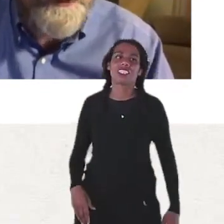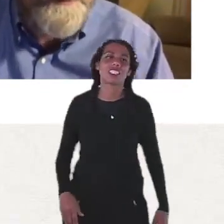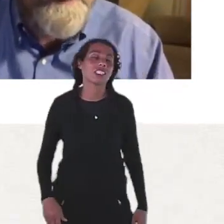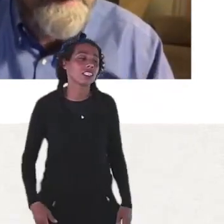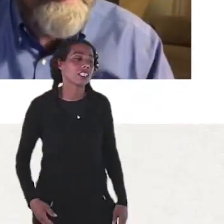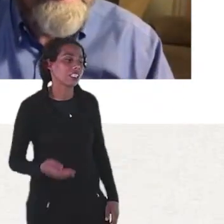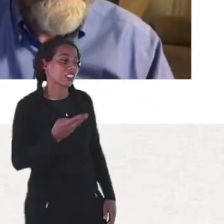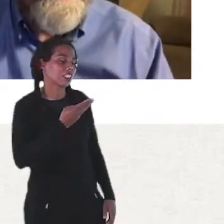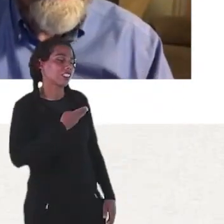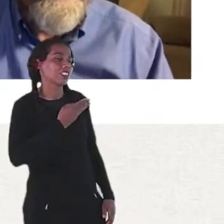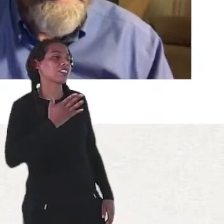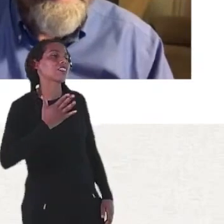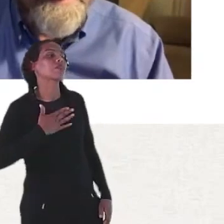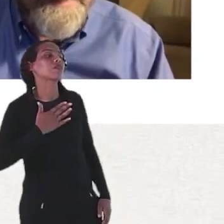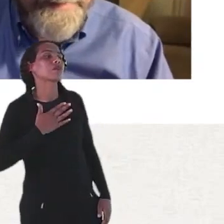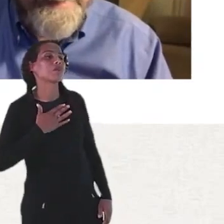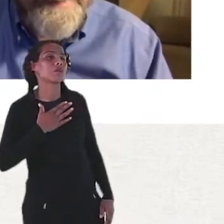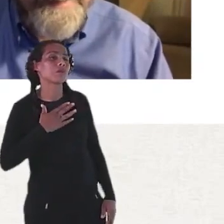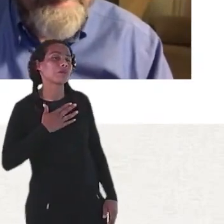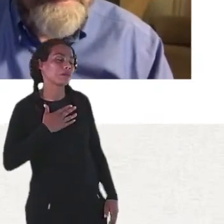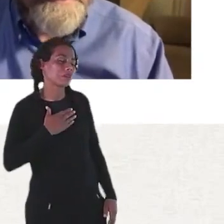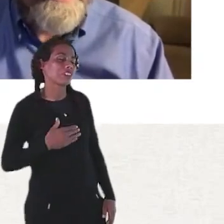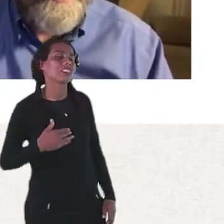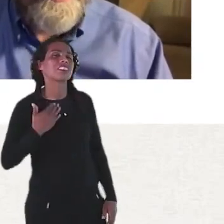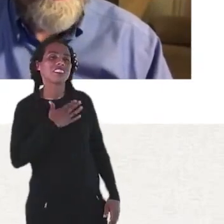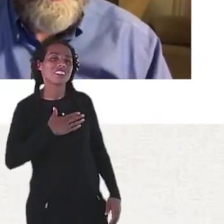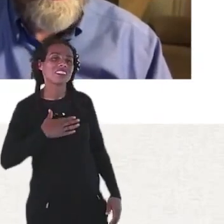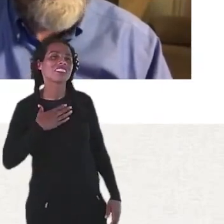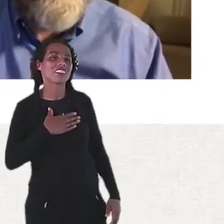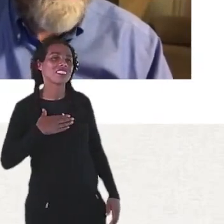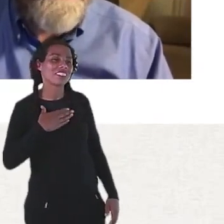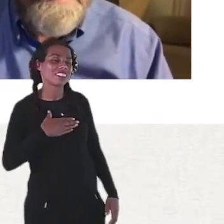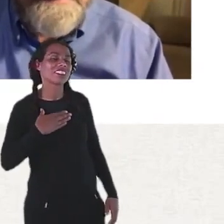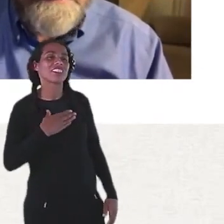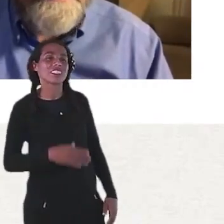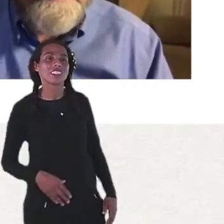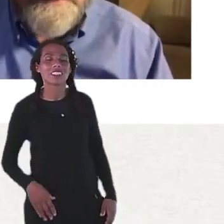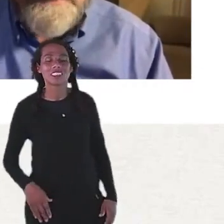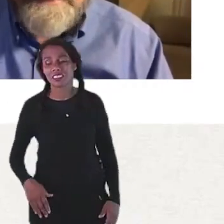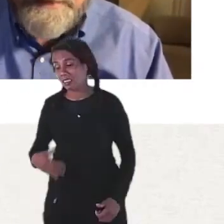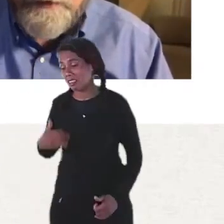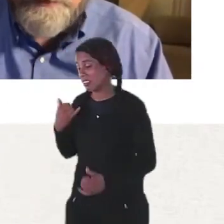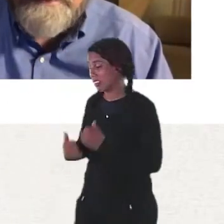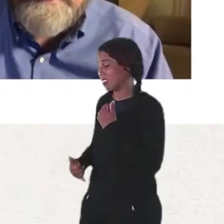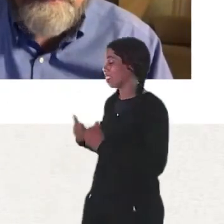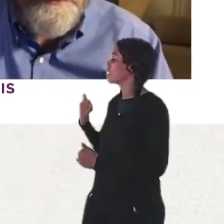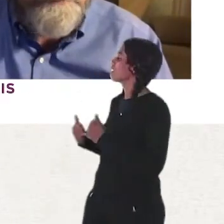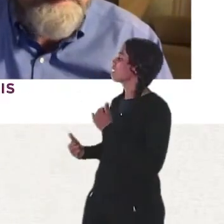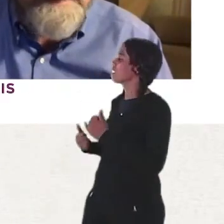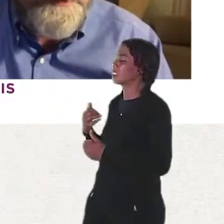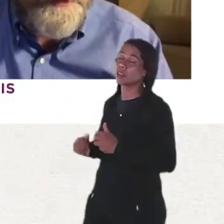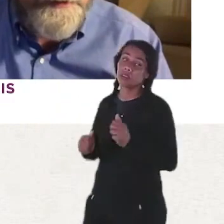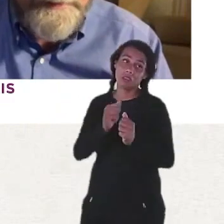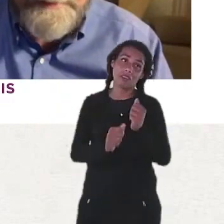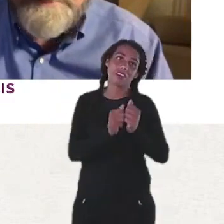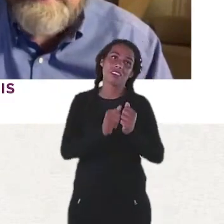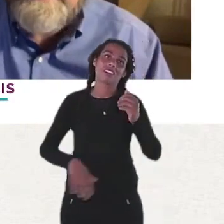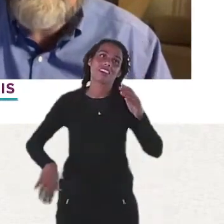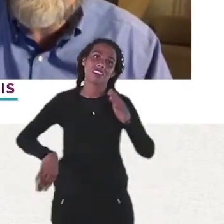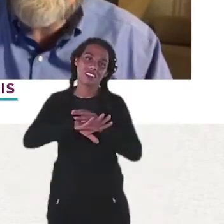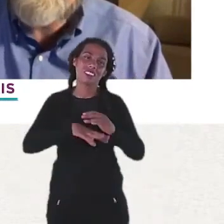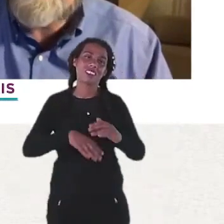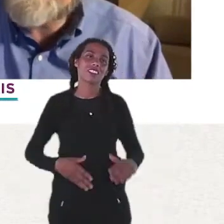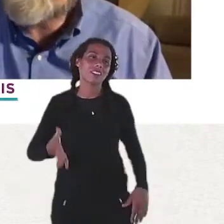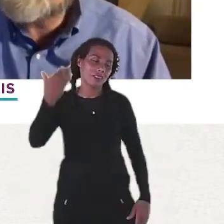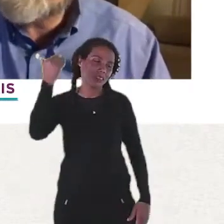Vou falar, o Chico é meu irmão, ele deve estar assistindo. Se não está assistindo, eu vou chamar ele aqui agora. Conte para ele que eu contei de novo essa história e que